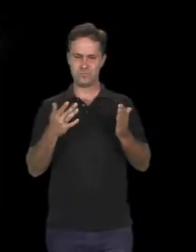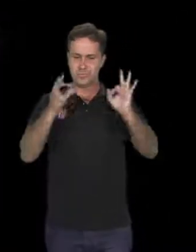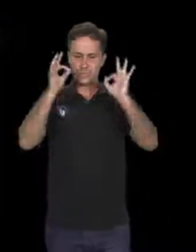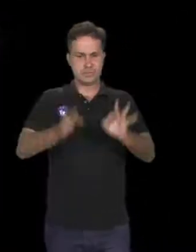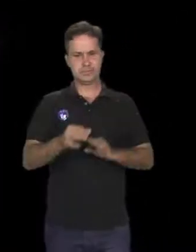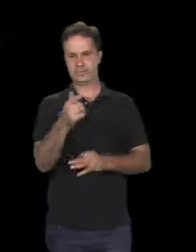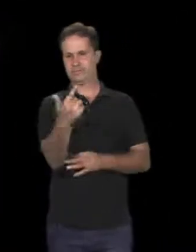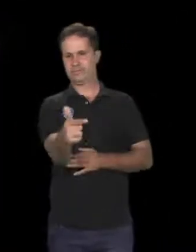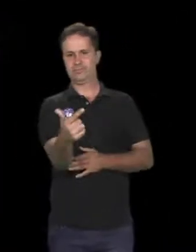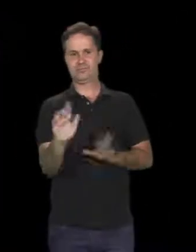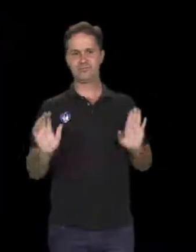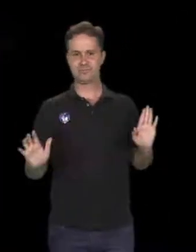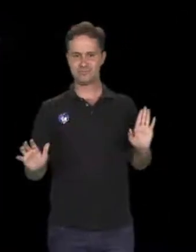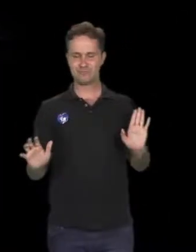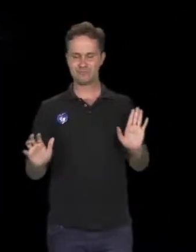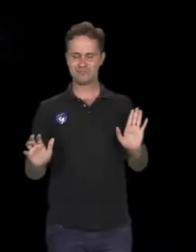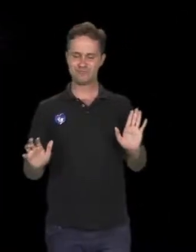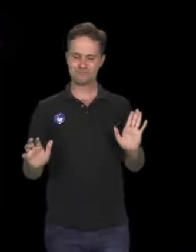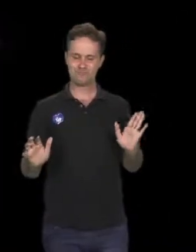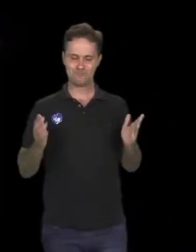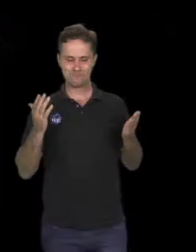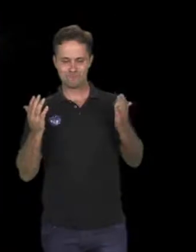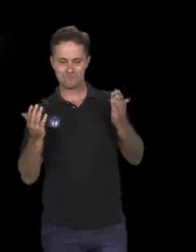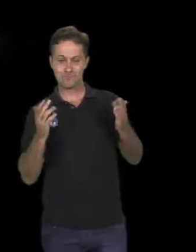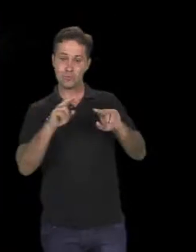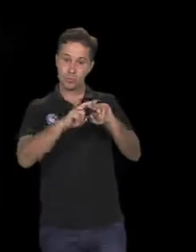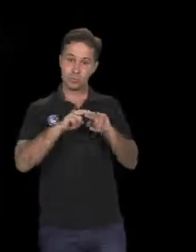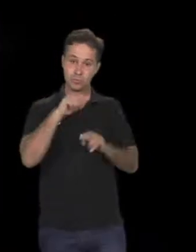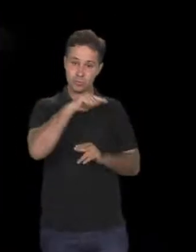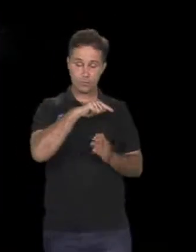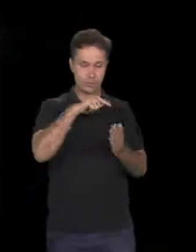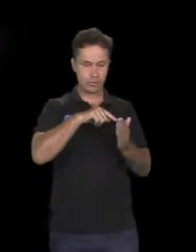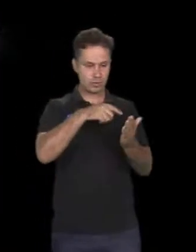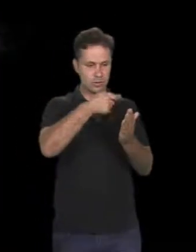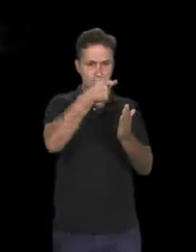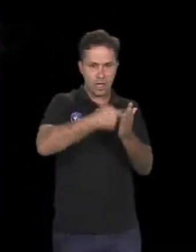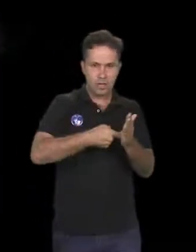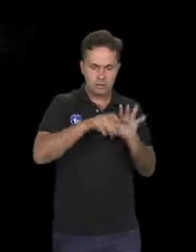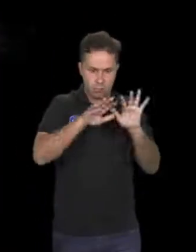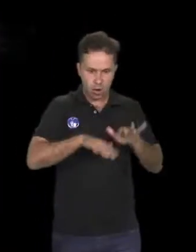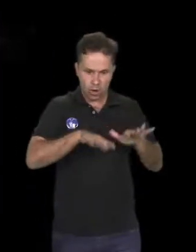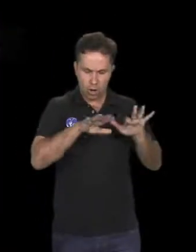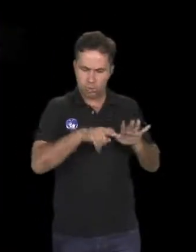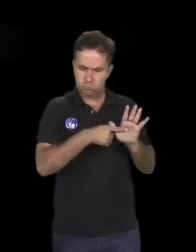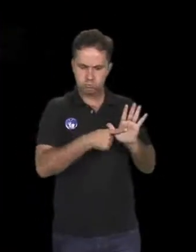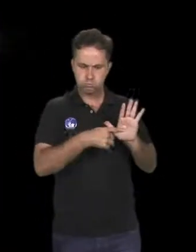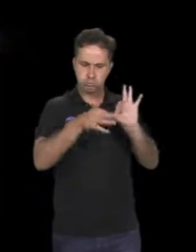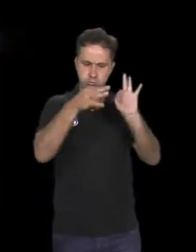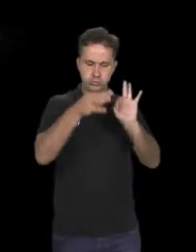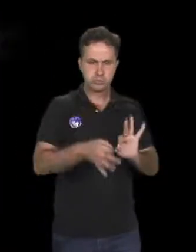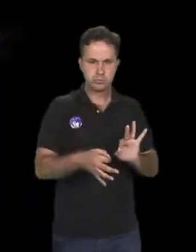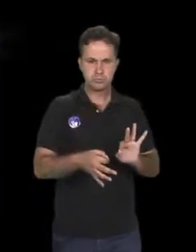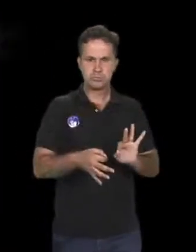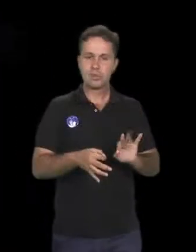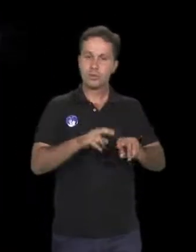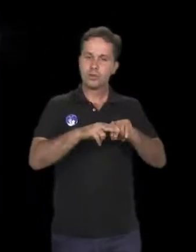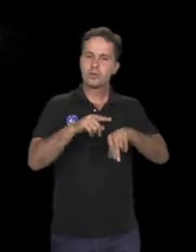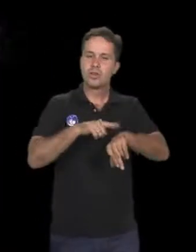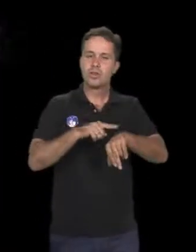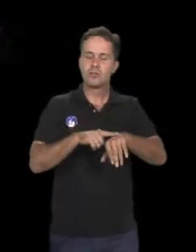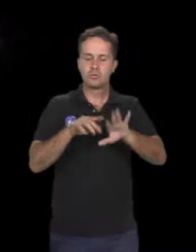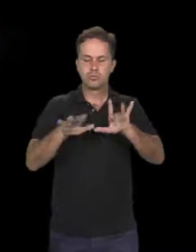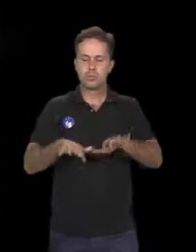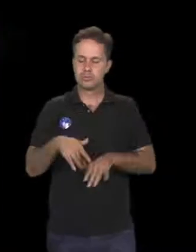uma questão como essa com fôlego, com tempo, para ouvir ela, que foi muito pouco ouvida na ocasião,